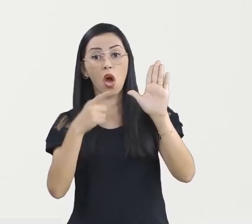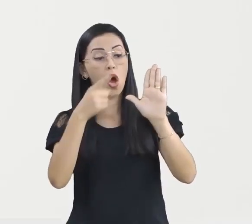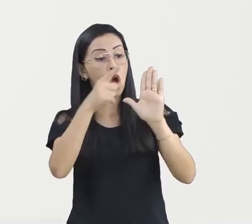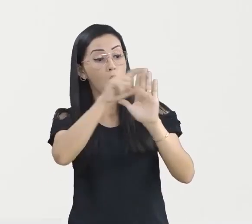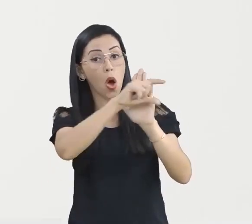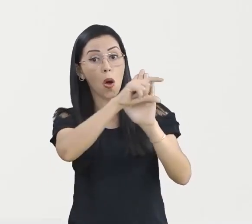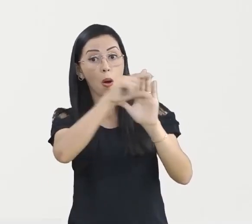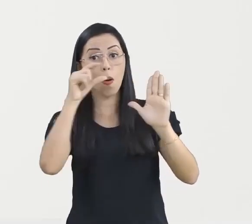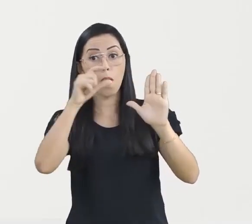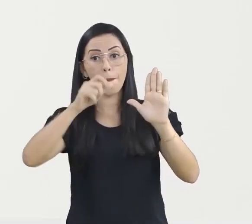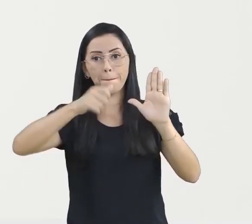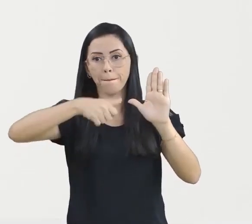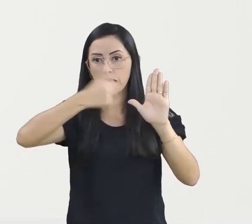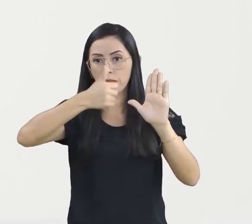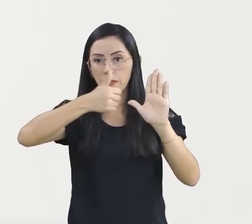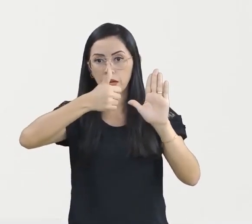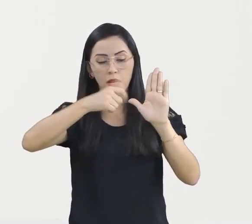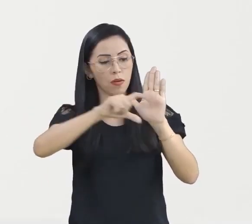ó.